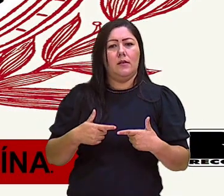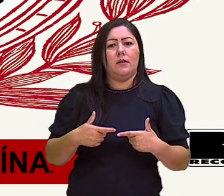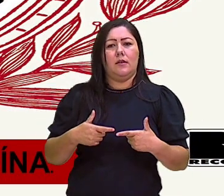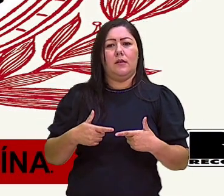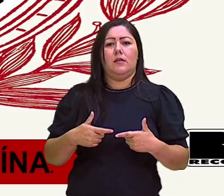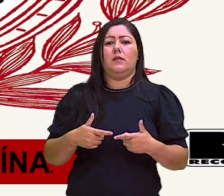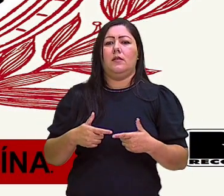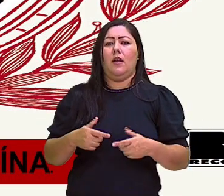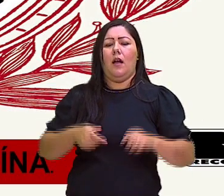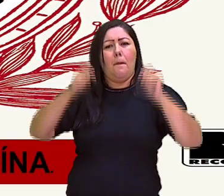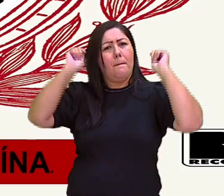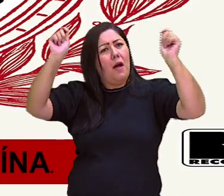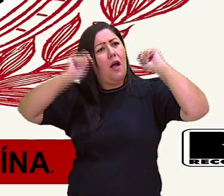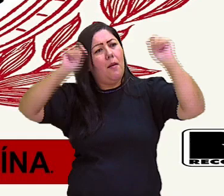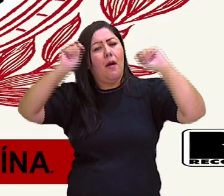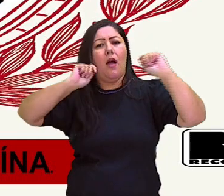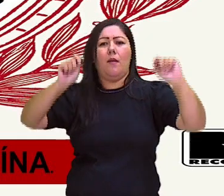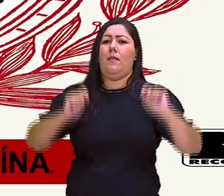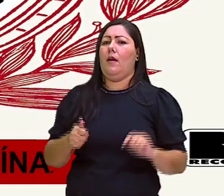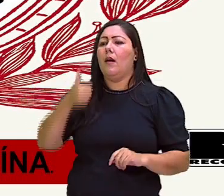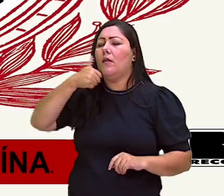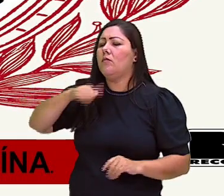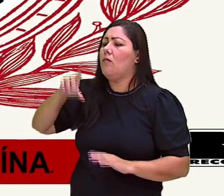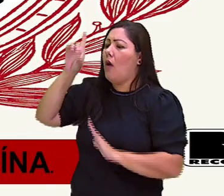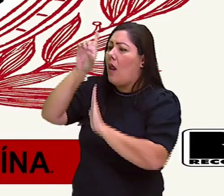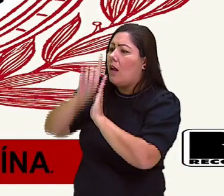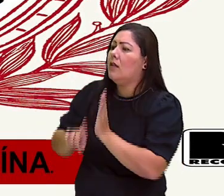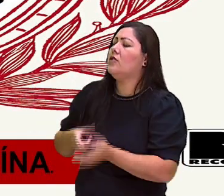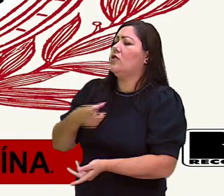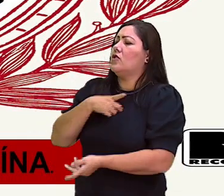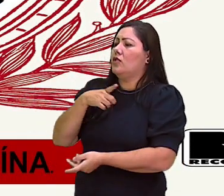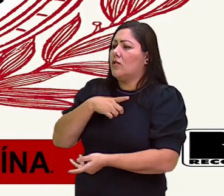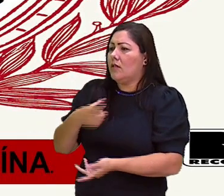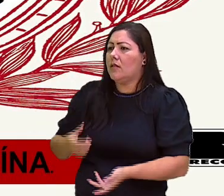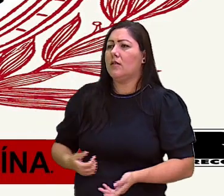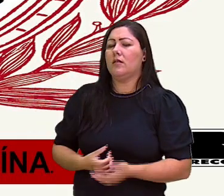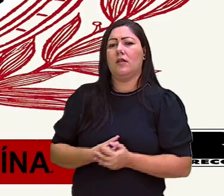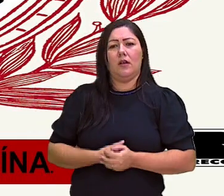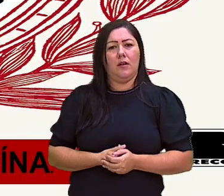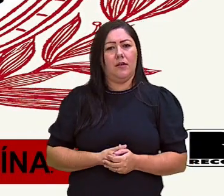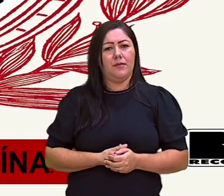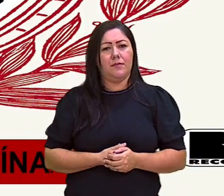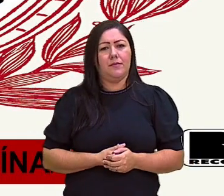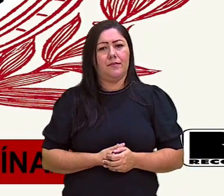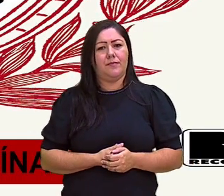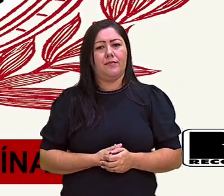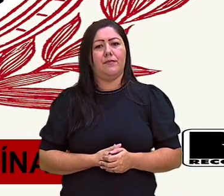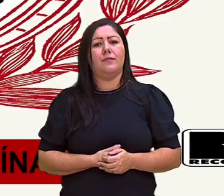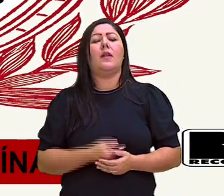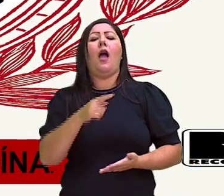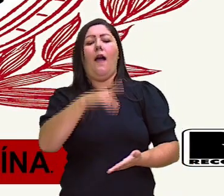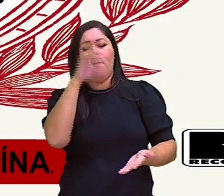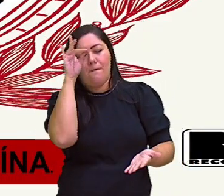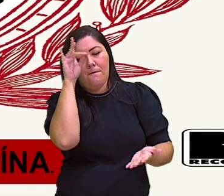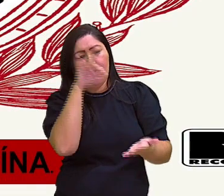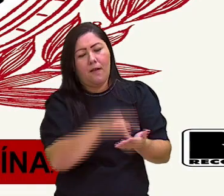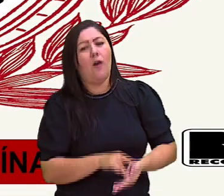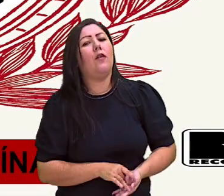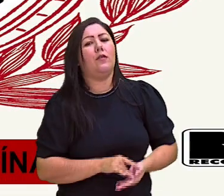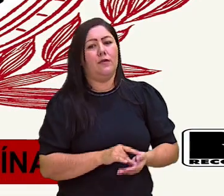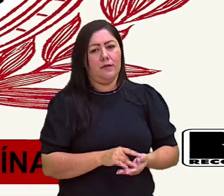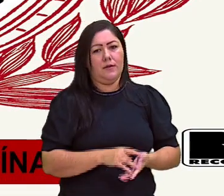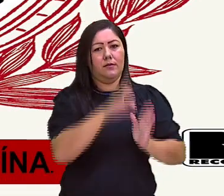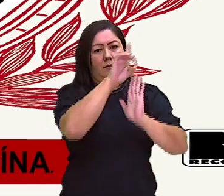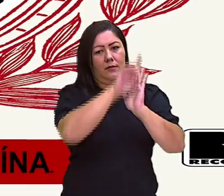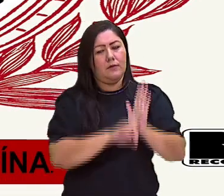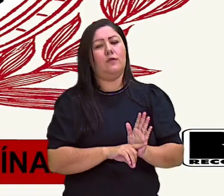das mulheres e considerada a proclamação autêntica dos direitos humanos